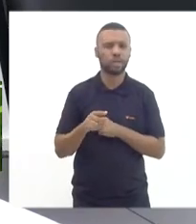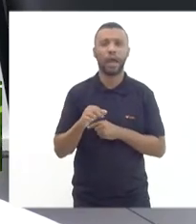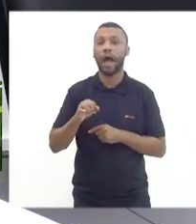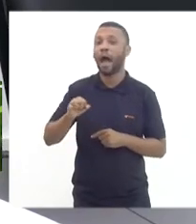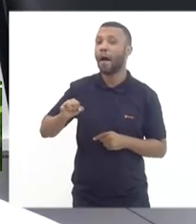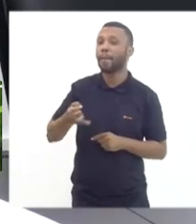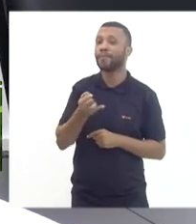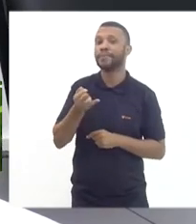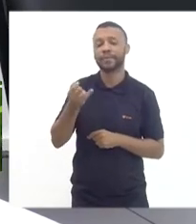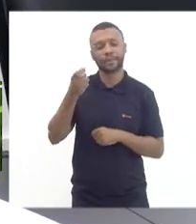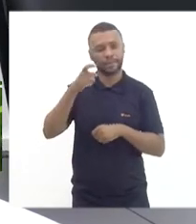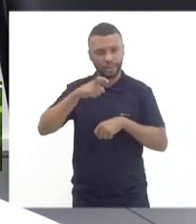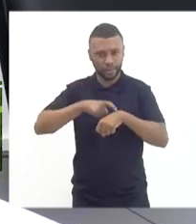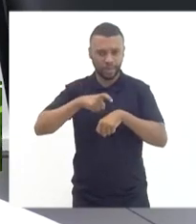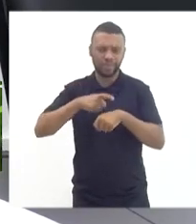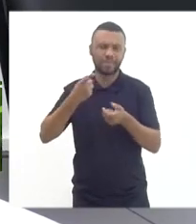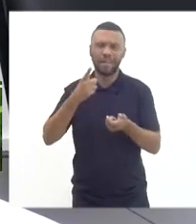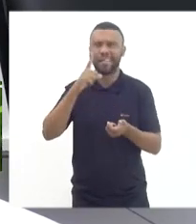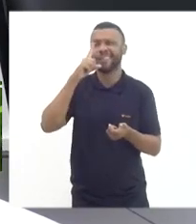dizer, estiver falhando